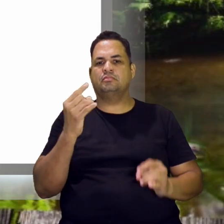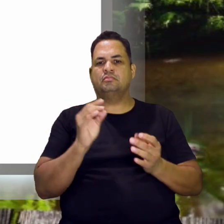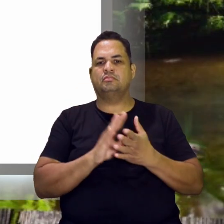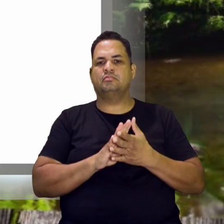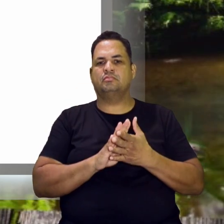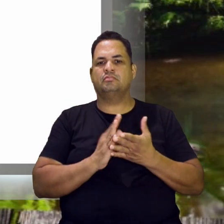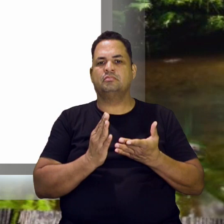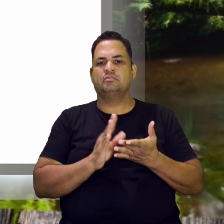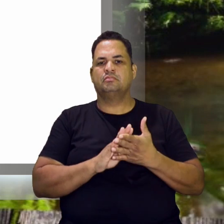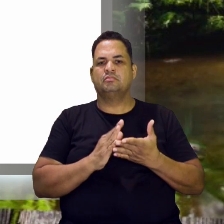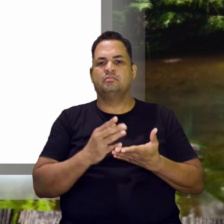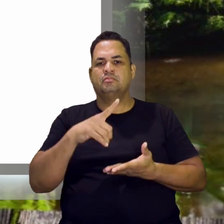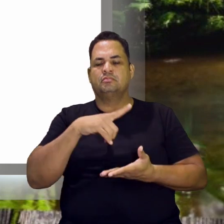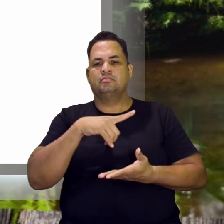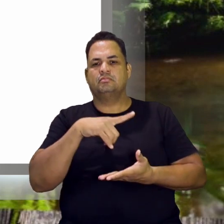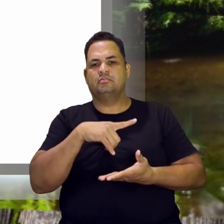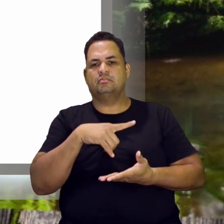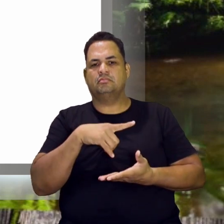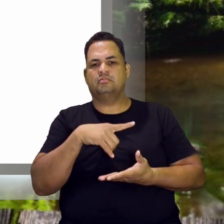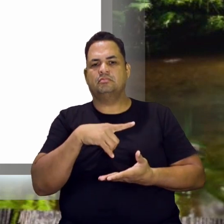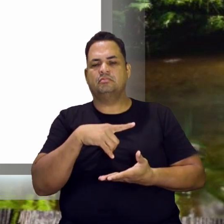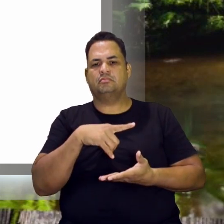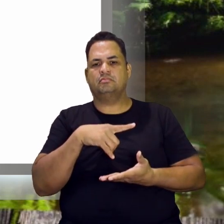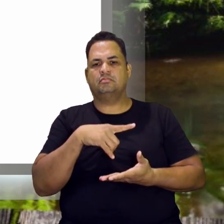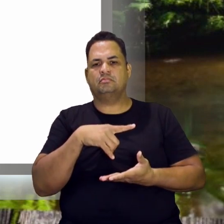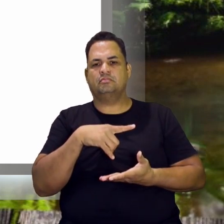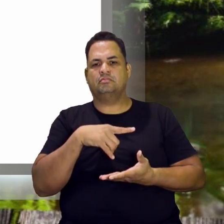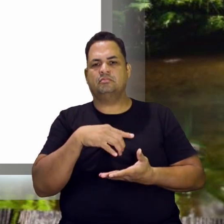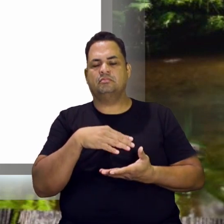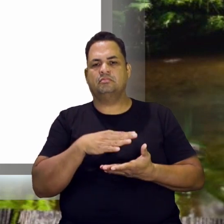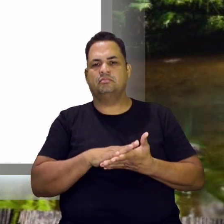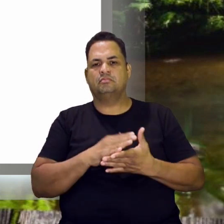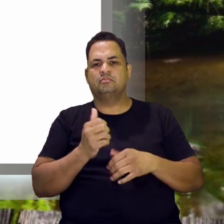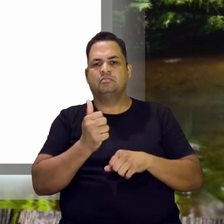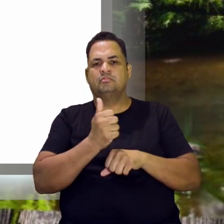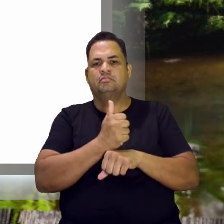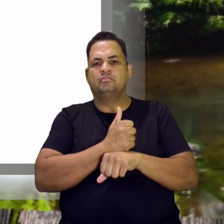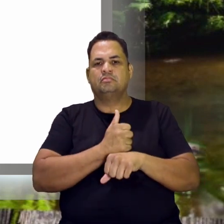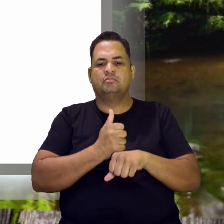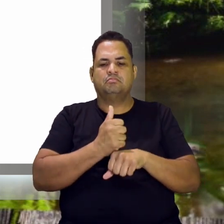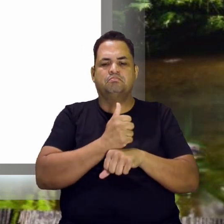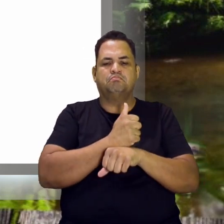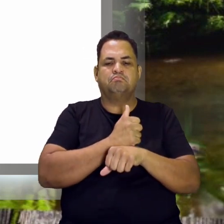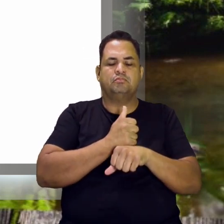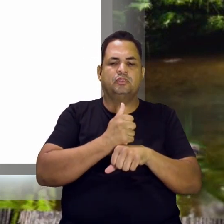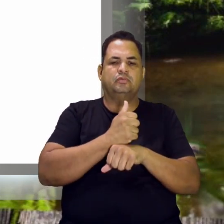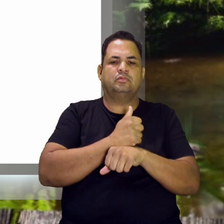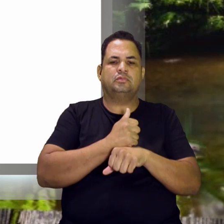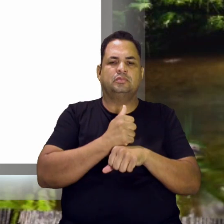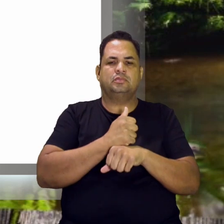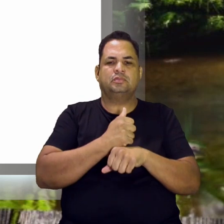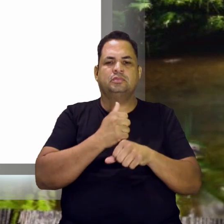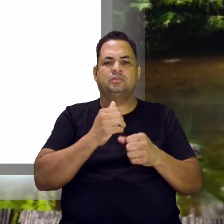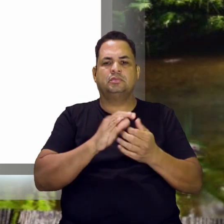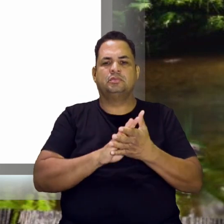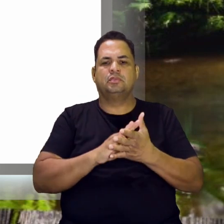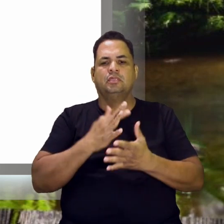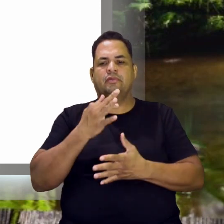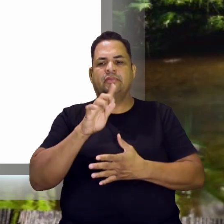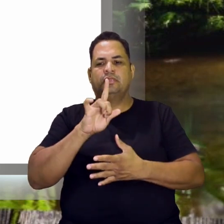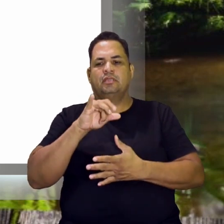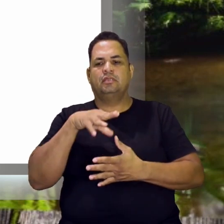especialistas, né? Nós temos especialistas em felinos, que estão incluídos aqui nesse